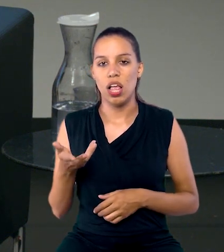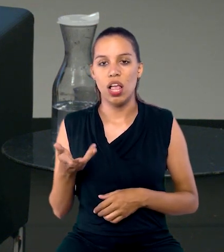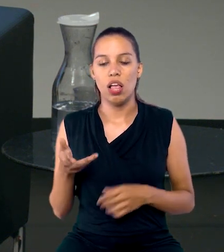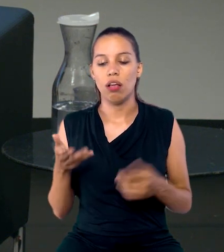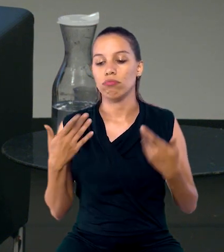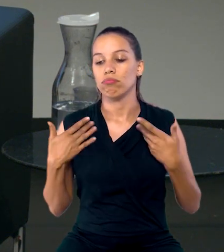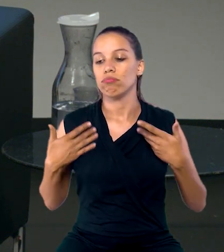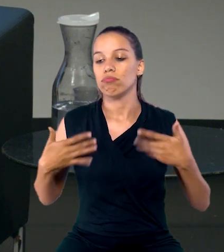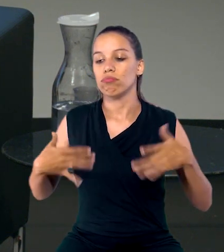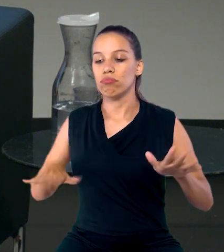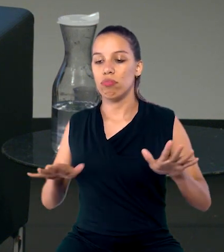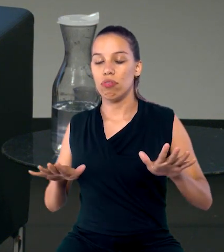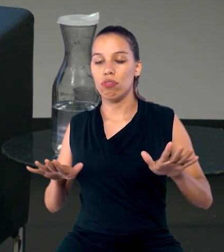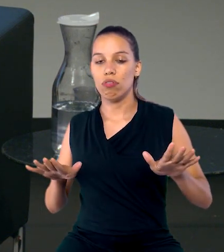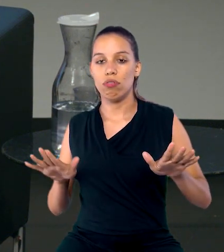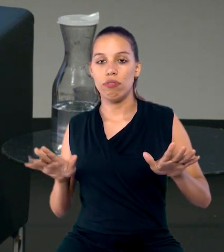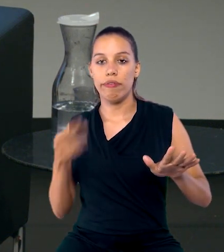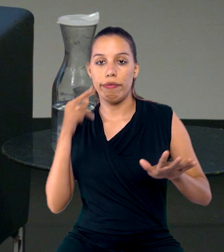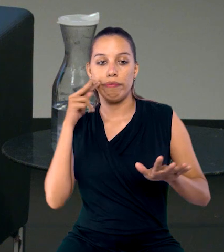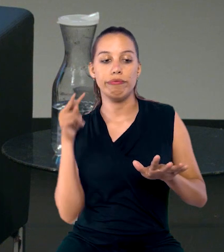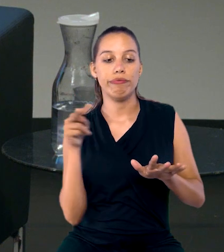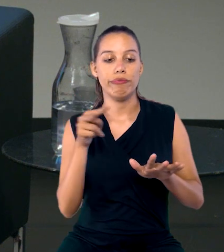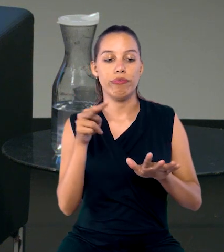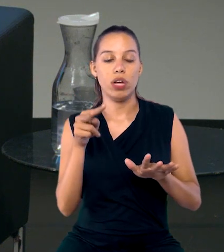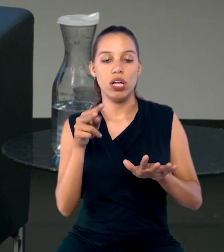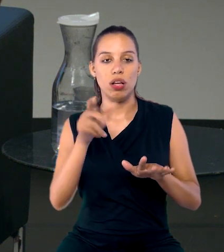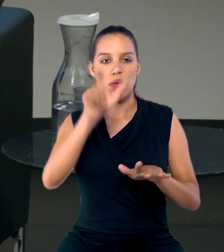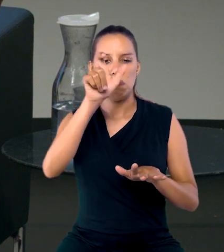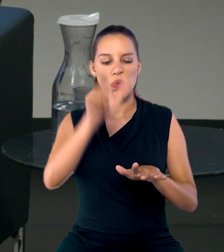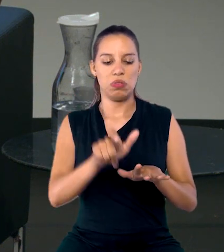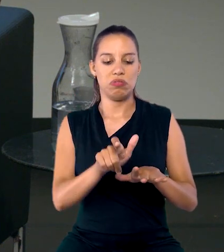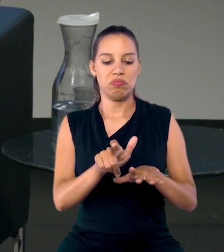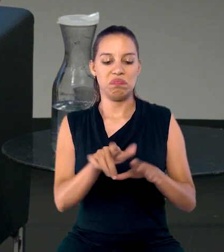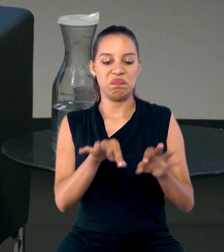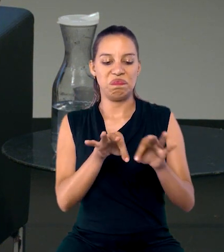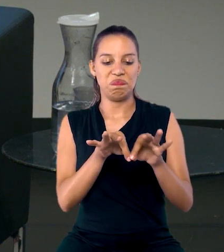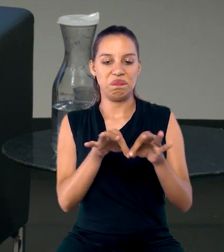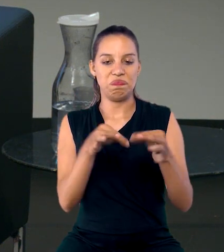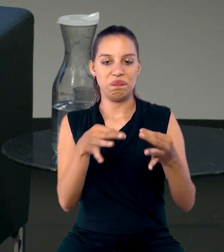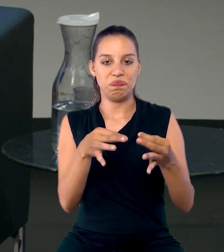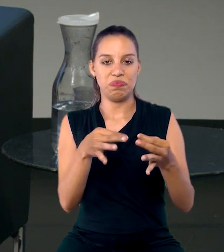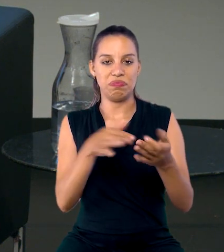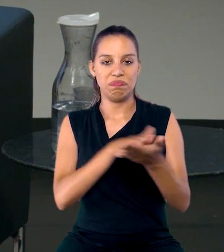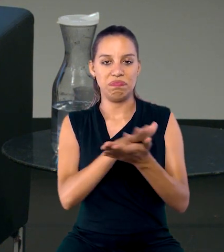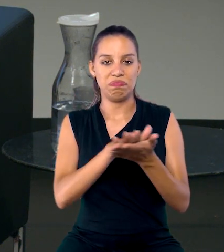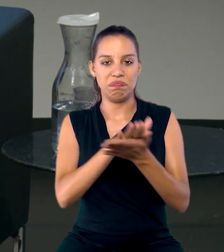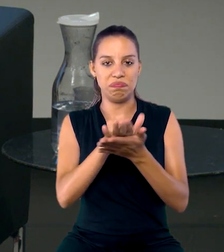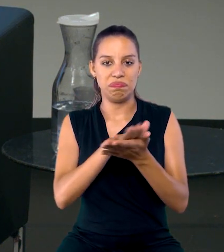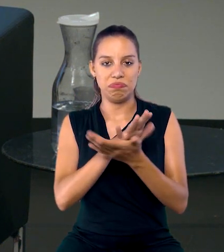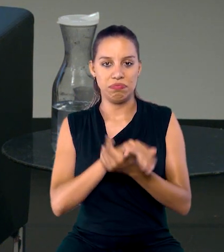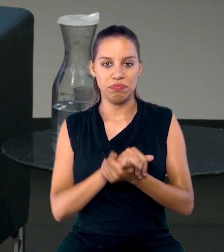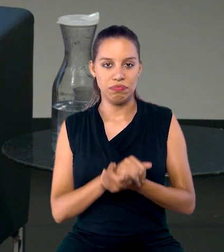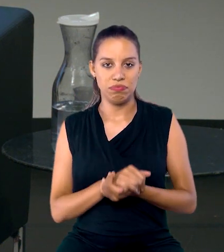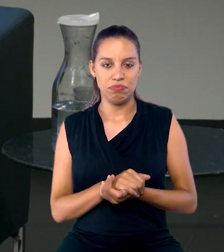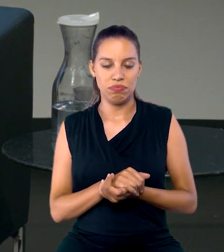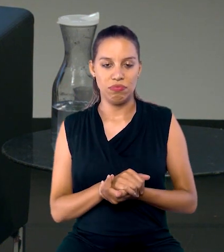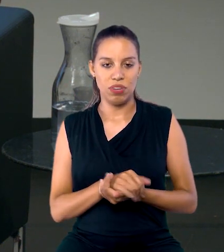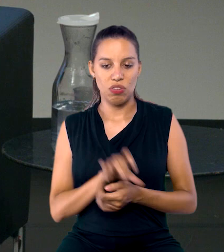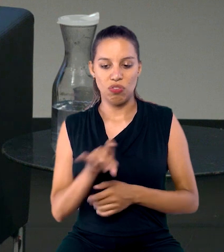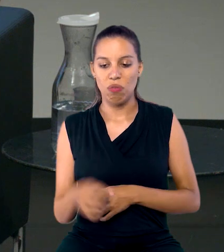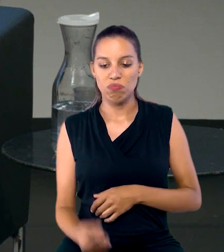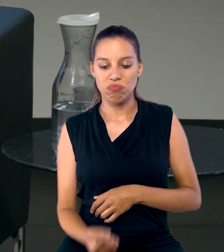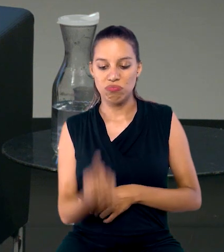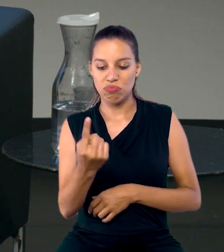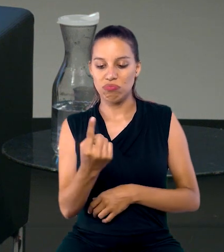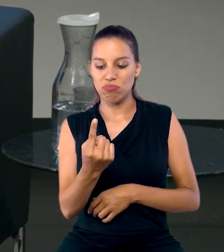de si e te enxergar como um. Aquele que é só